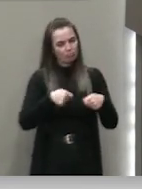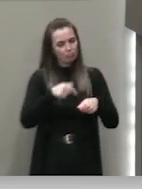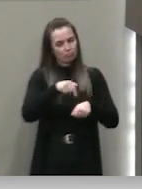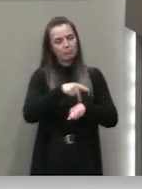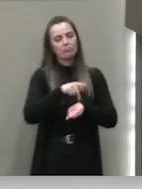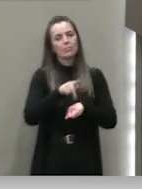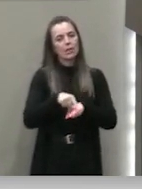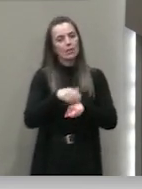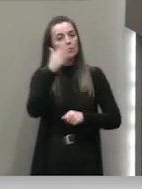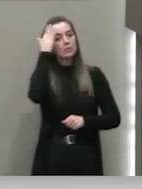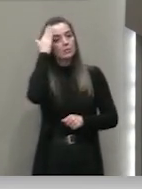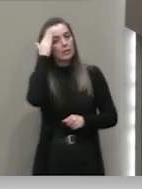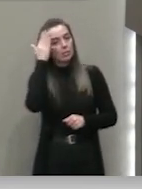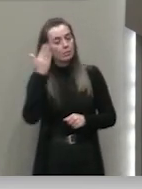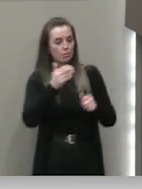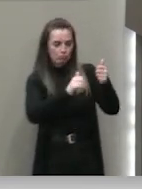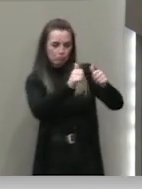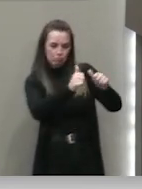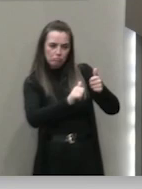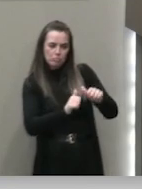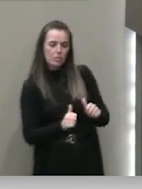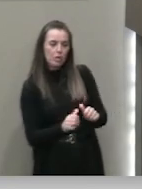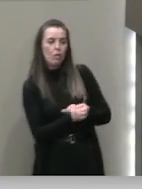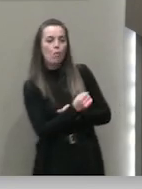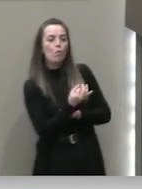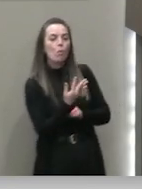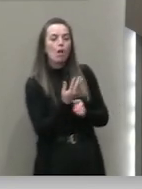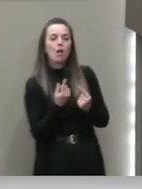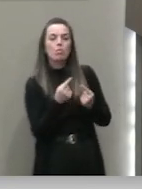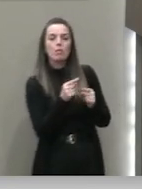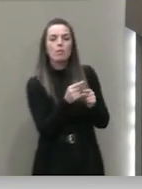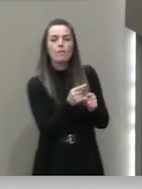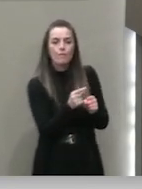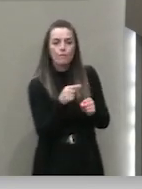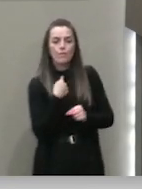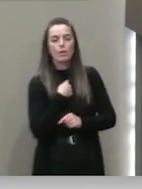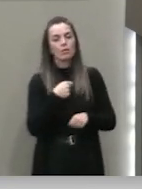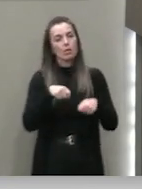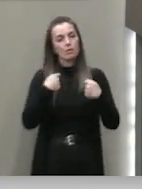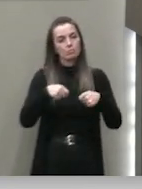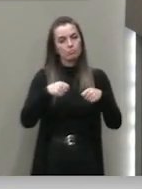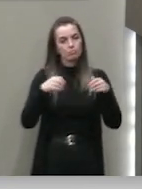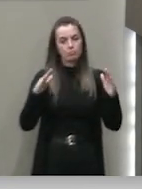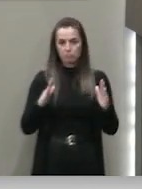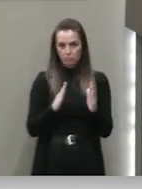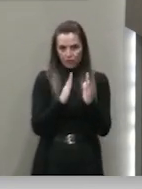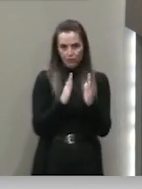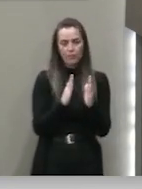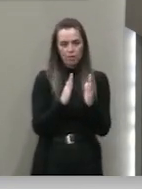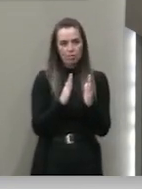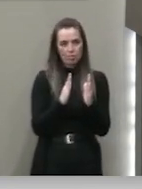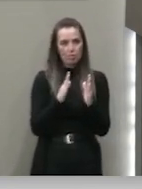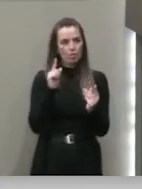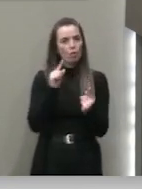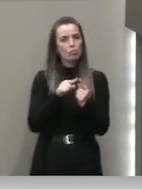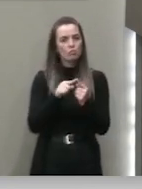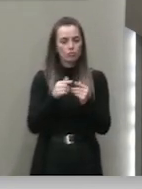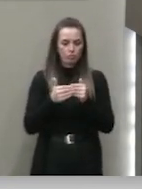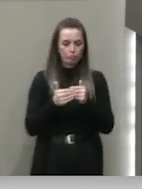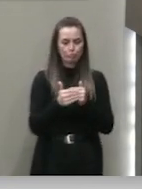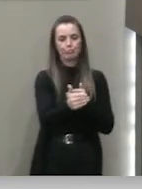com os fatores de risco e com os desafios que a gente precisa enfatizar para poder